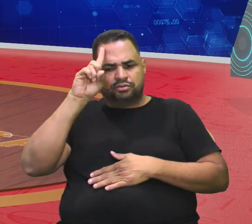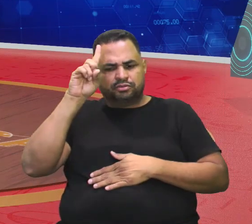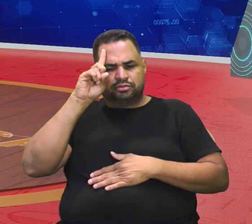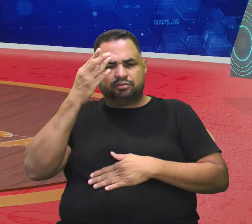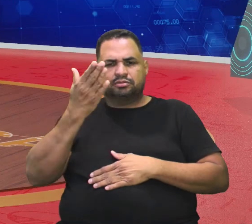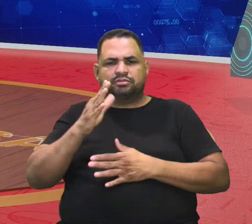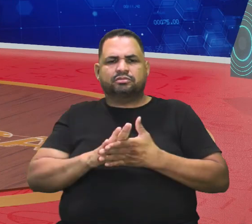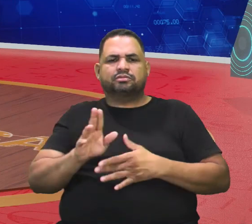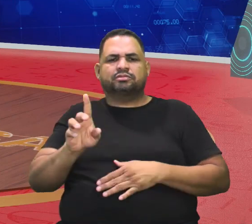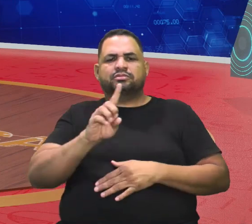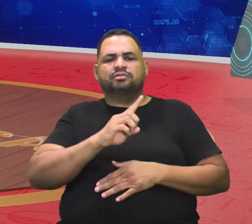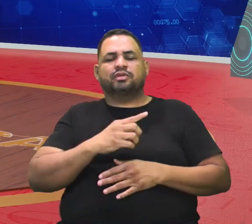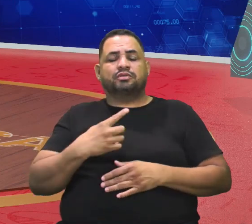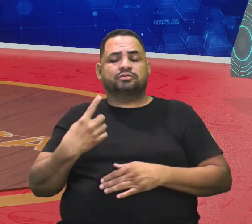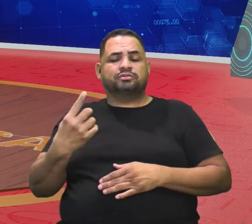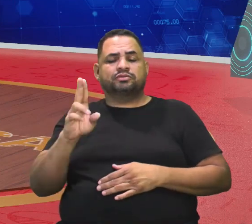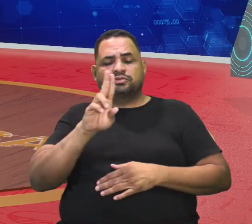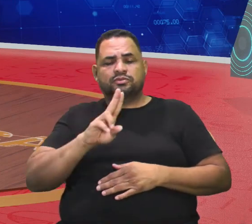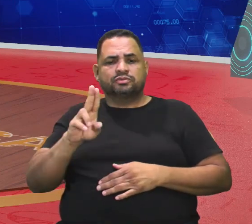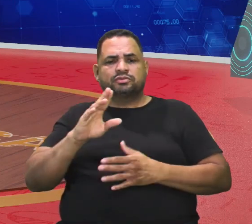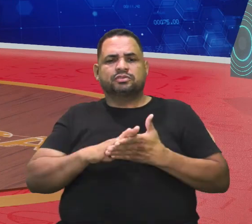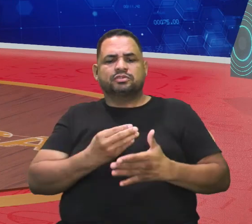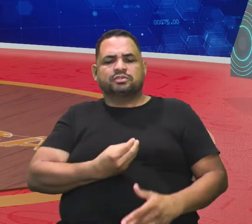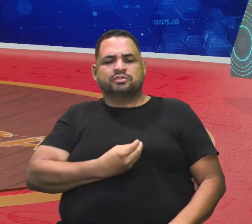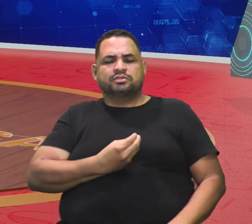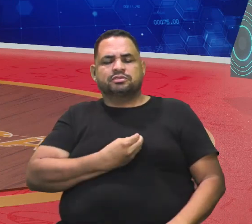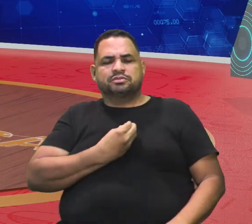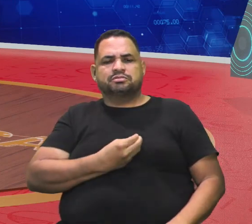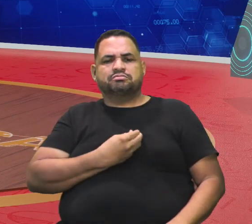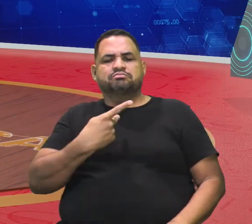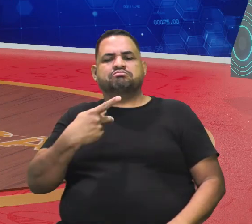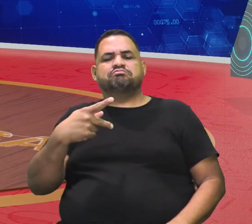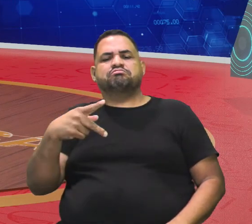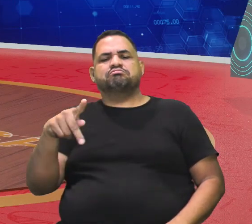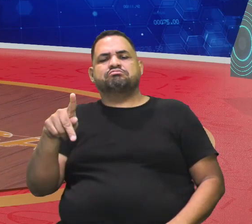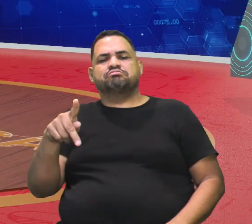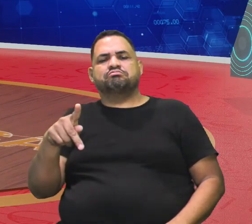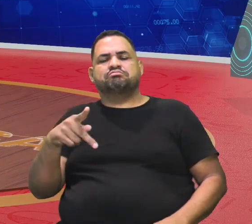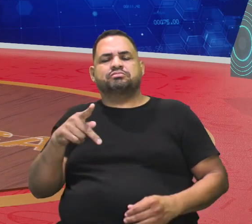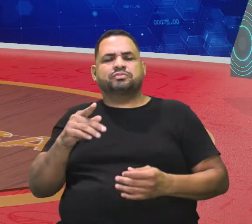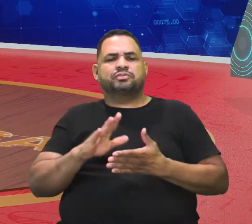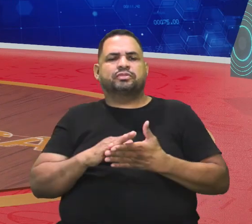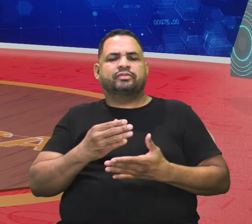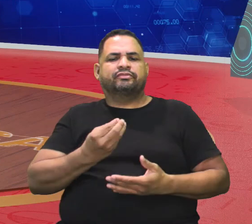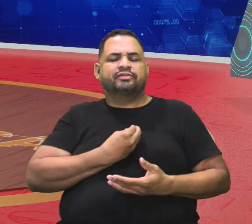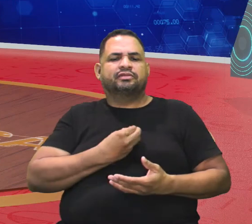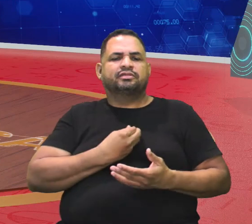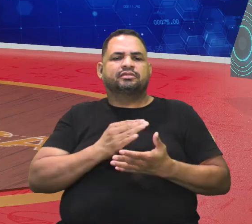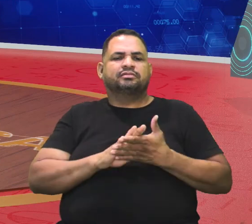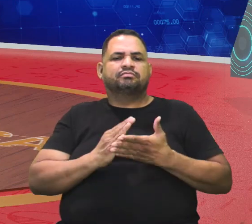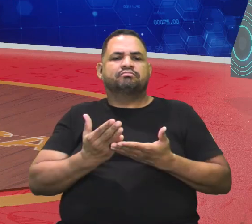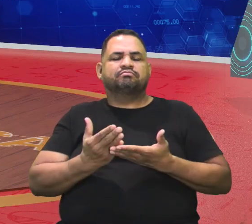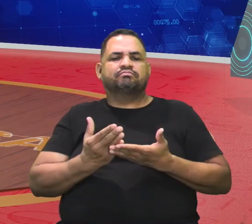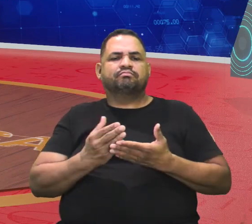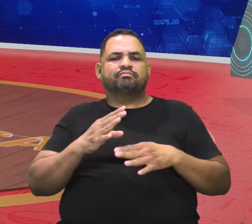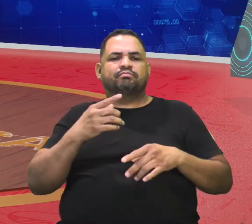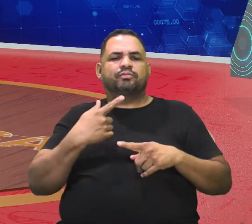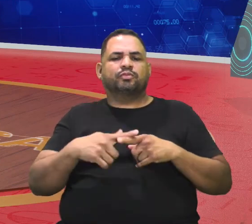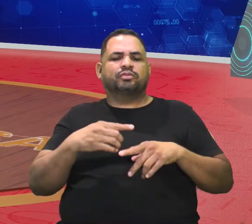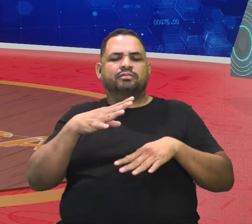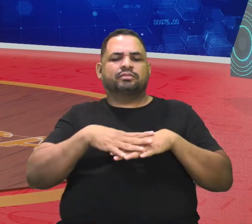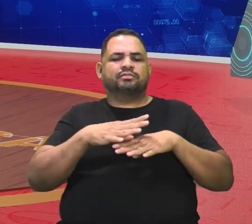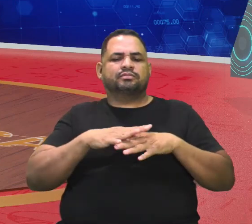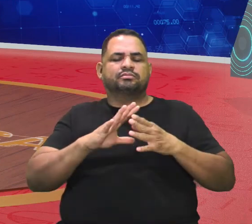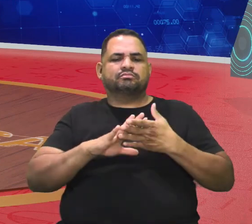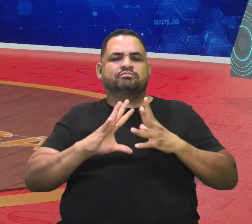quer que você aplique no seu cotidiano, na sua vivência, né, que você possa ter uma contribuição maior aí com a matemática, porque a matemática